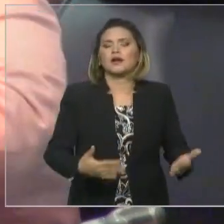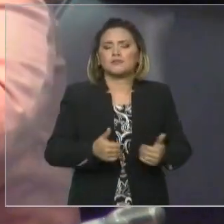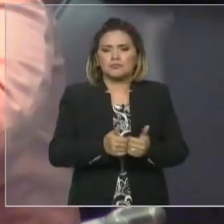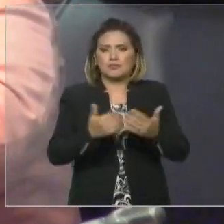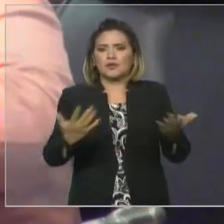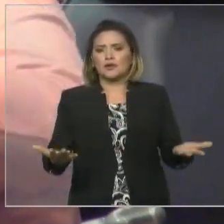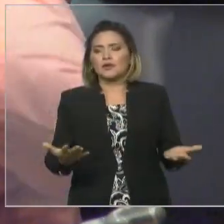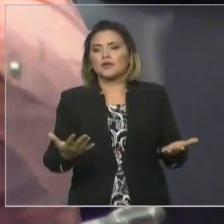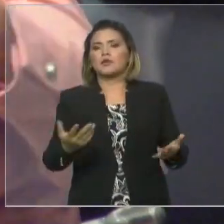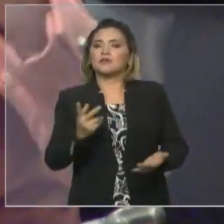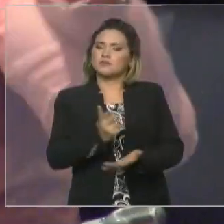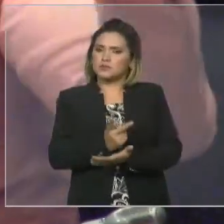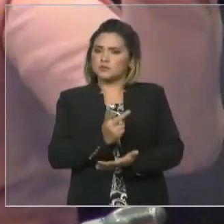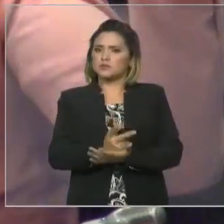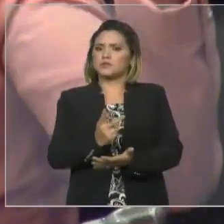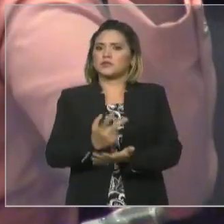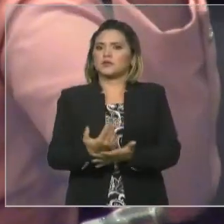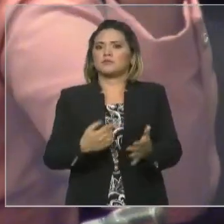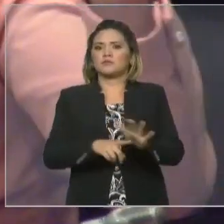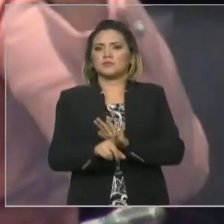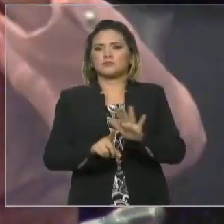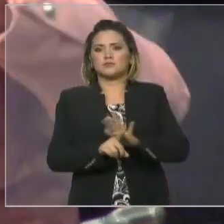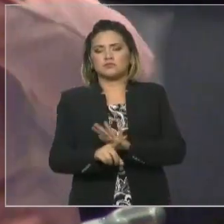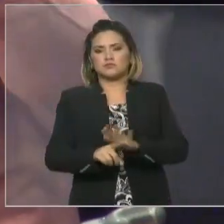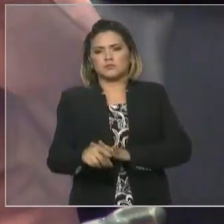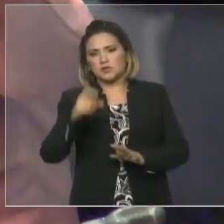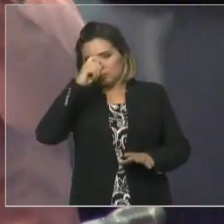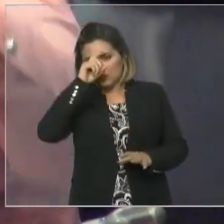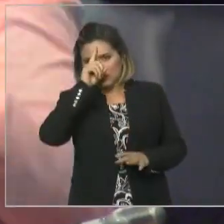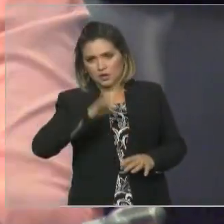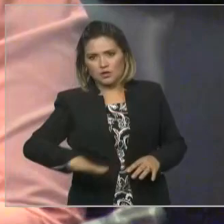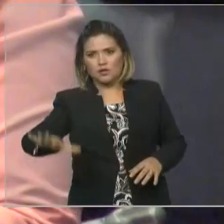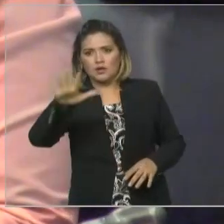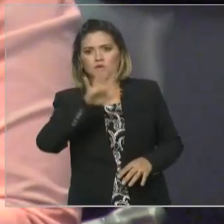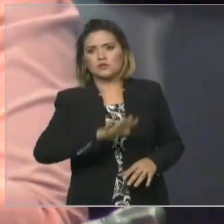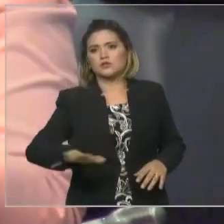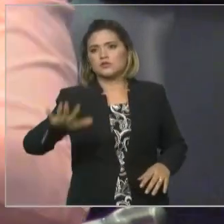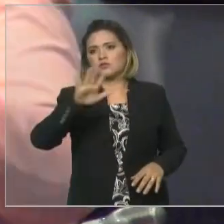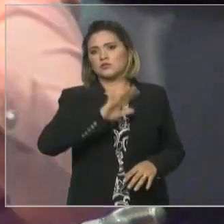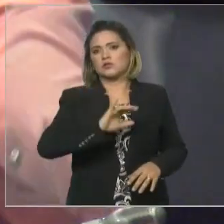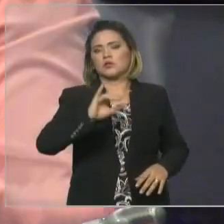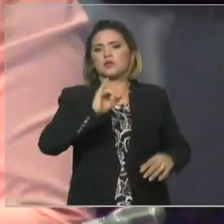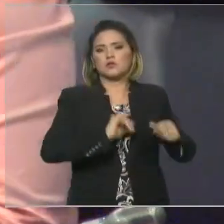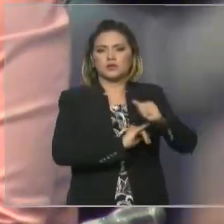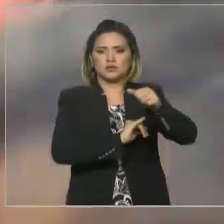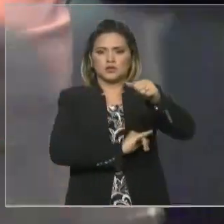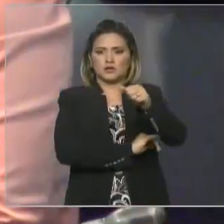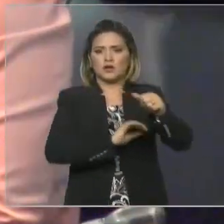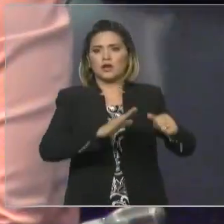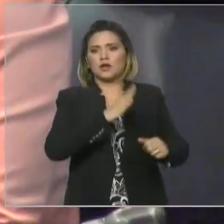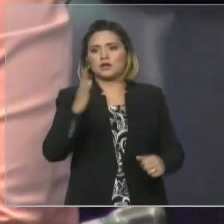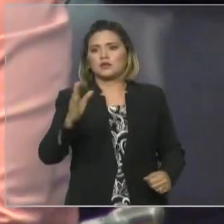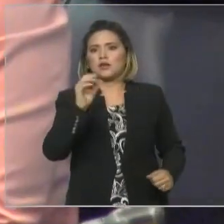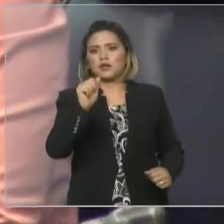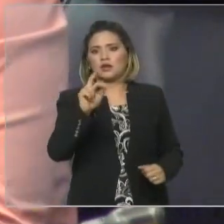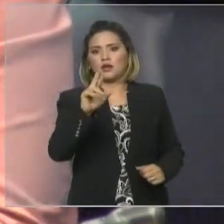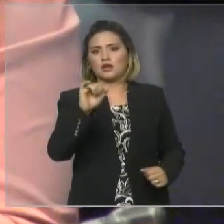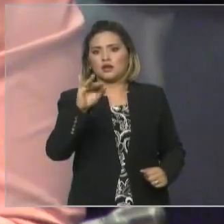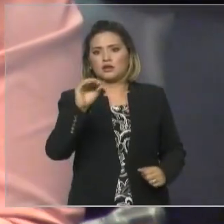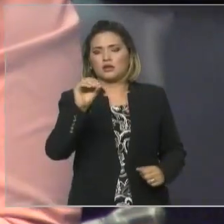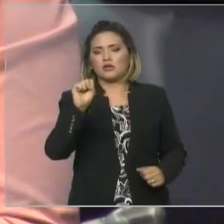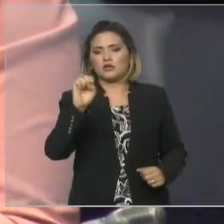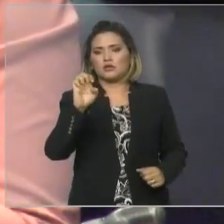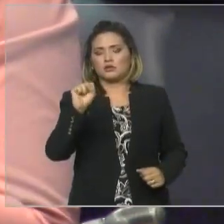daquela região que vai atender ali, de Itapé-Curu até Araiós, Tutóia, vai atender toda aquela região. Então, é uma